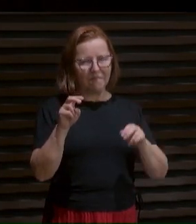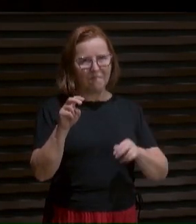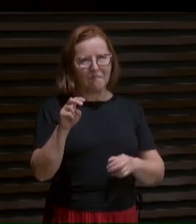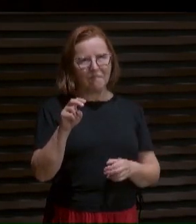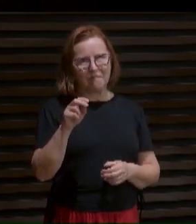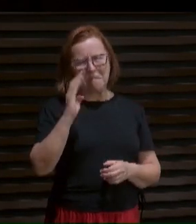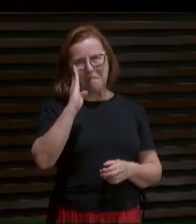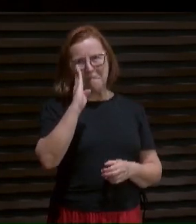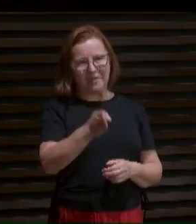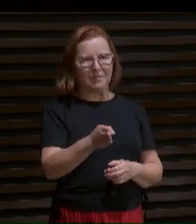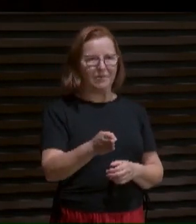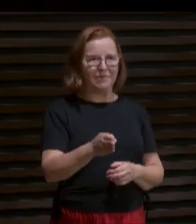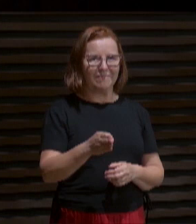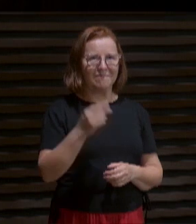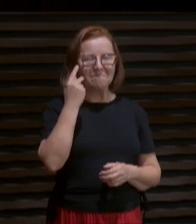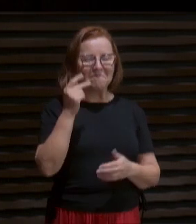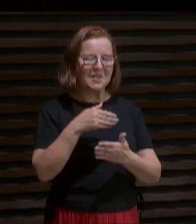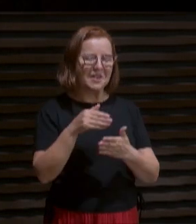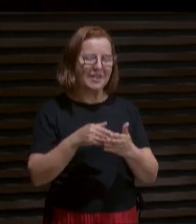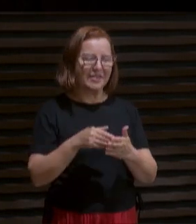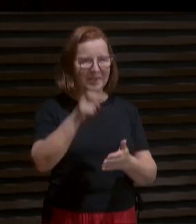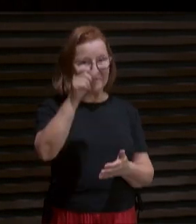aquele que nasceu de novo.